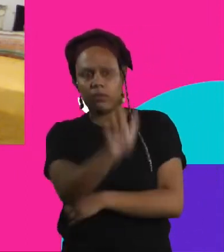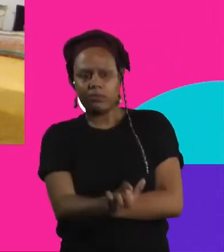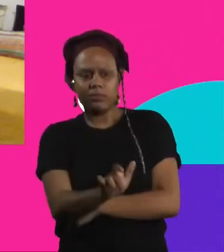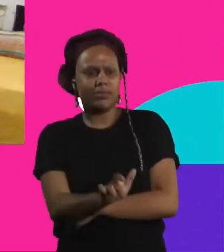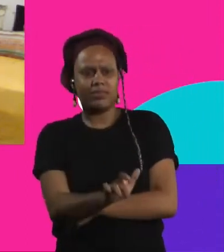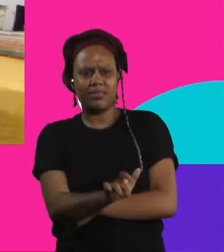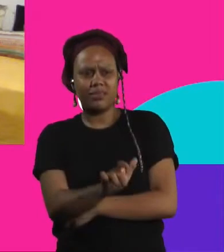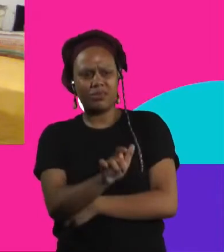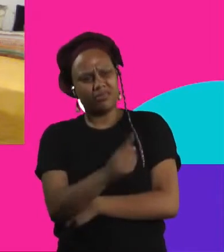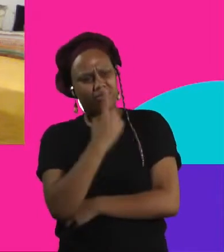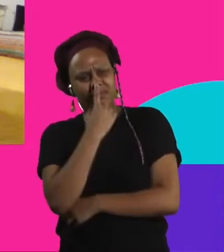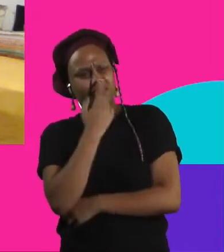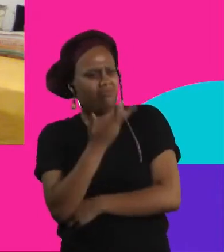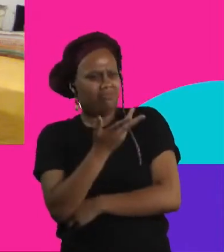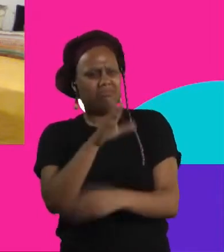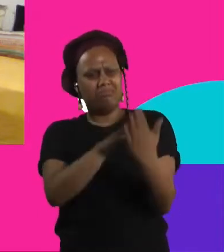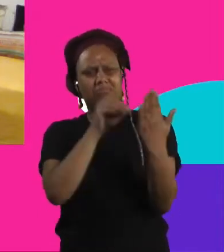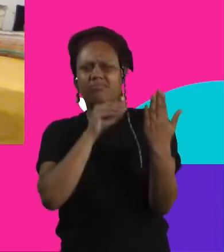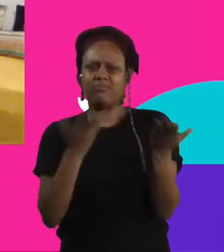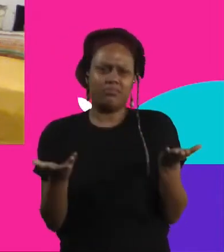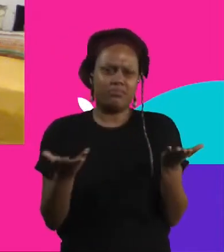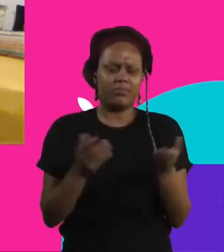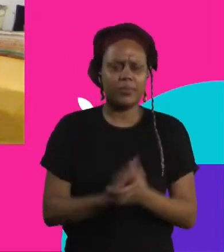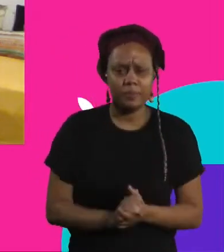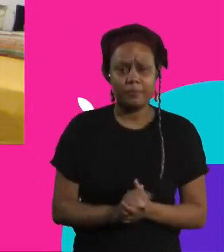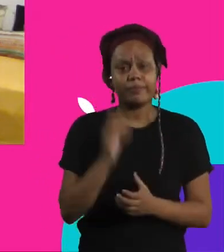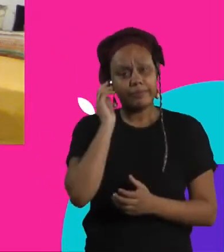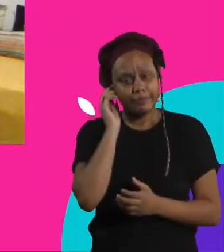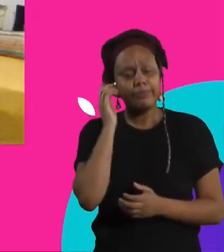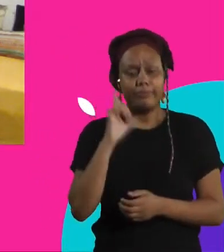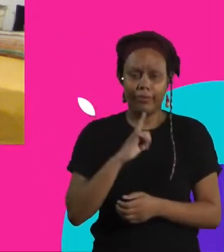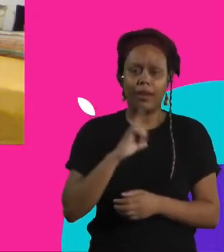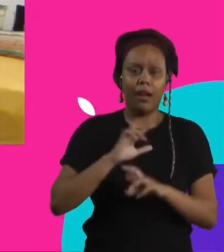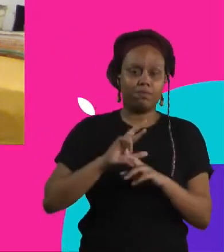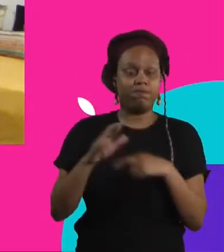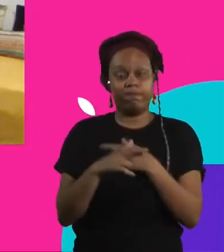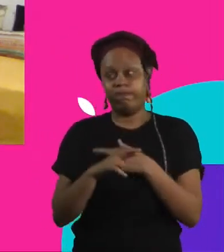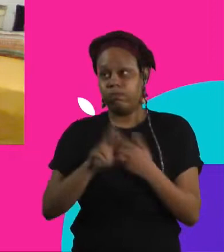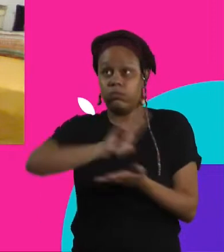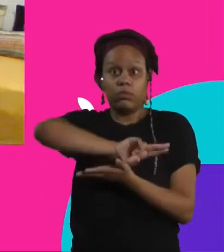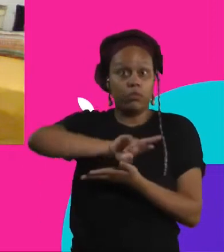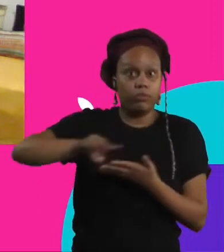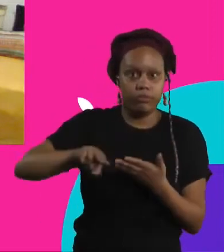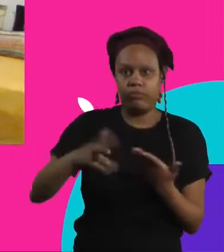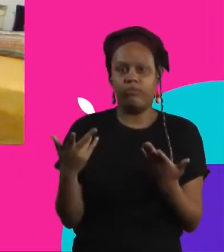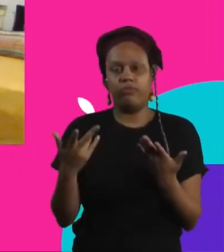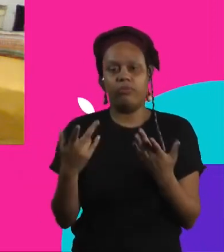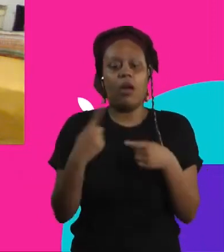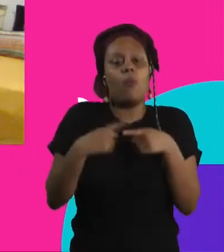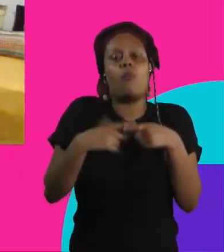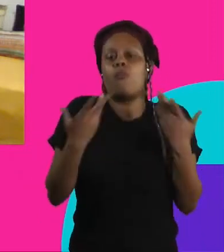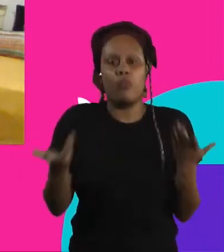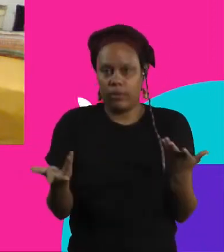não te espelha, né? Então tem uma série de motivos para ser mais rentável, mas é provado que